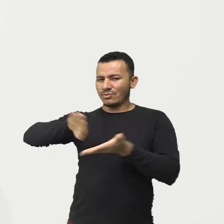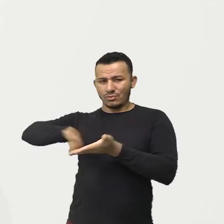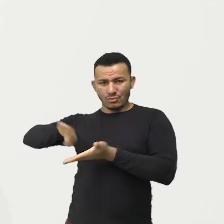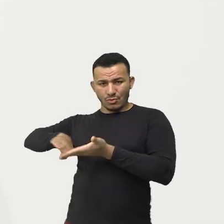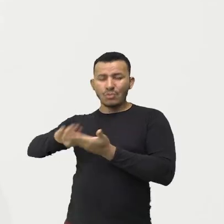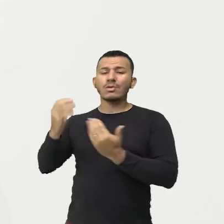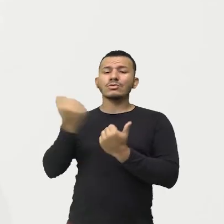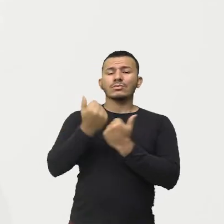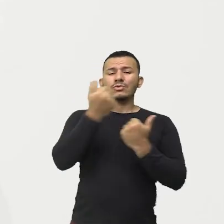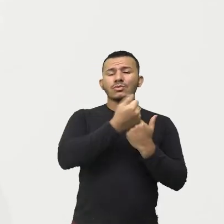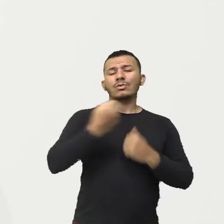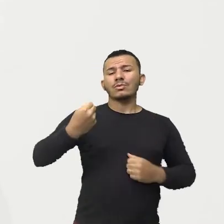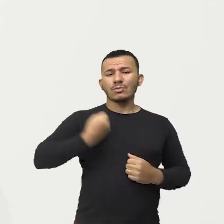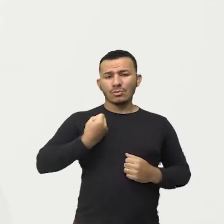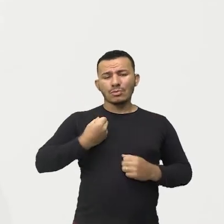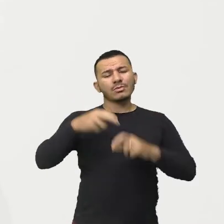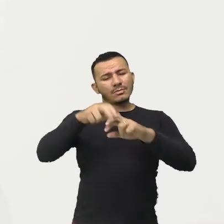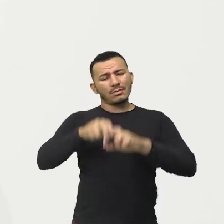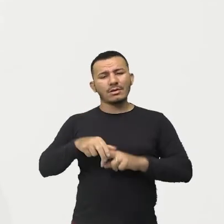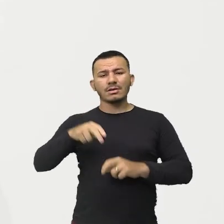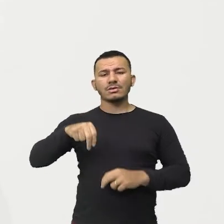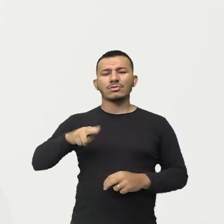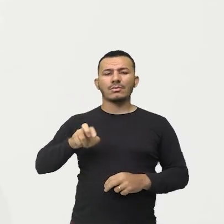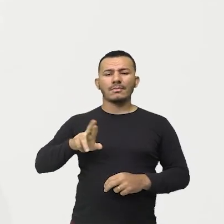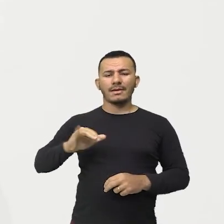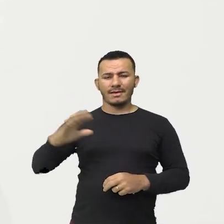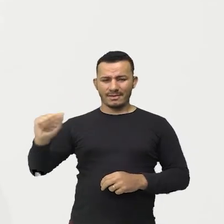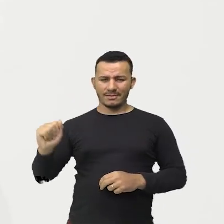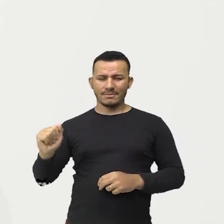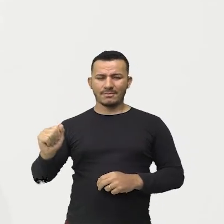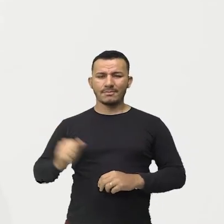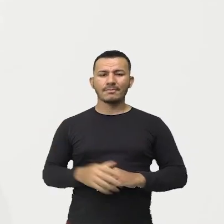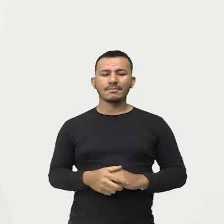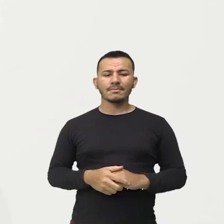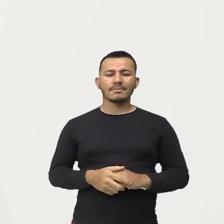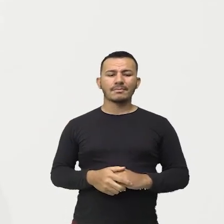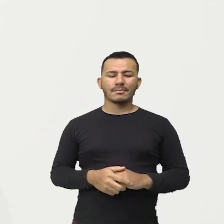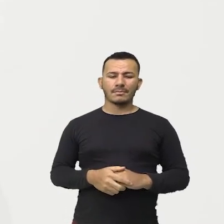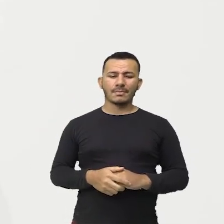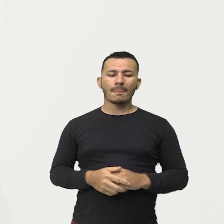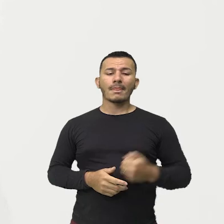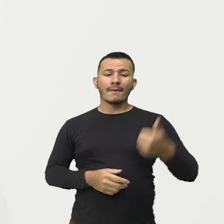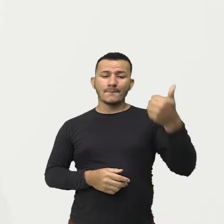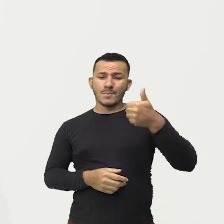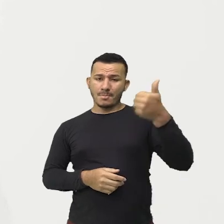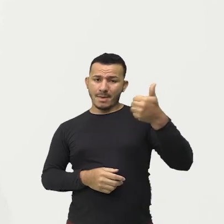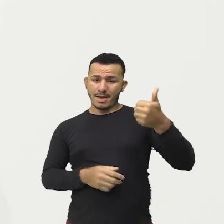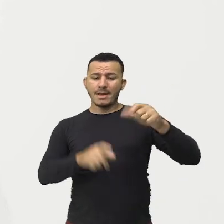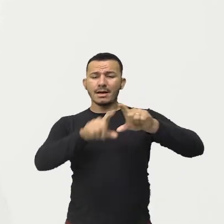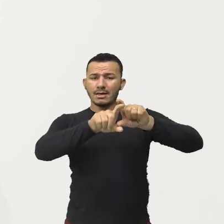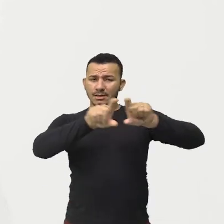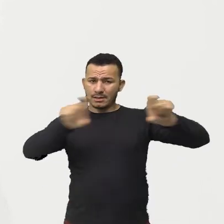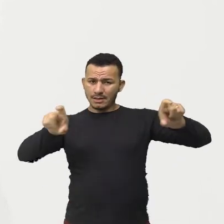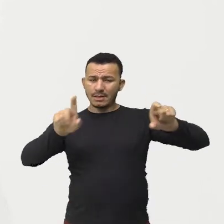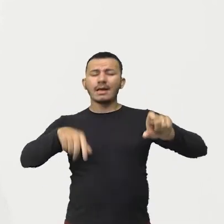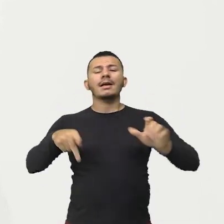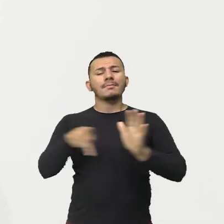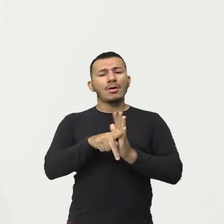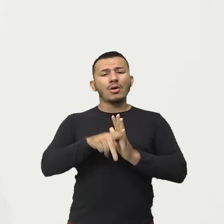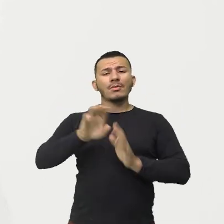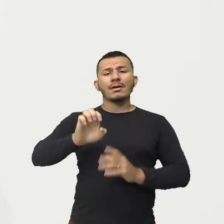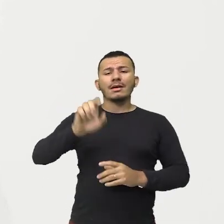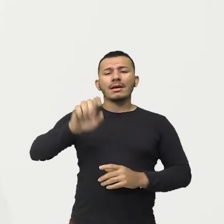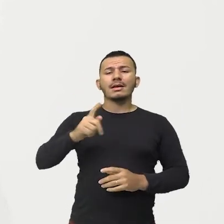também substituímos o valor da letra A, não é bom? Então sempre, ó, aqui ó, em cima nós tínhamos uma expressão, aqui